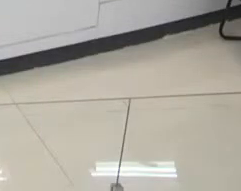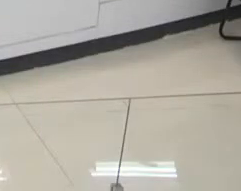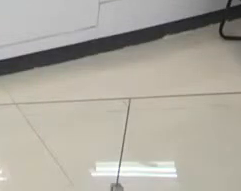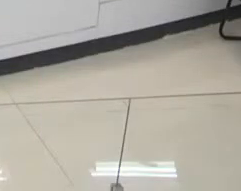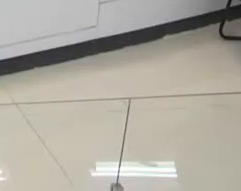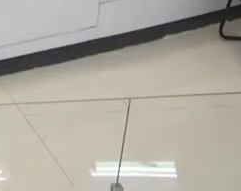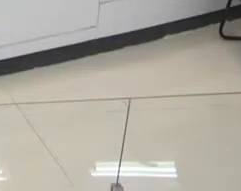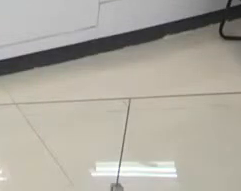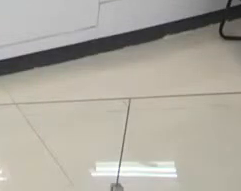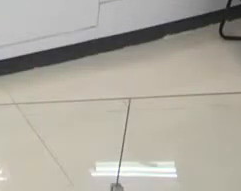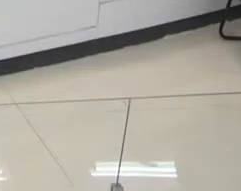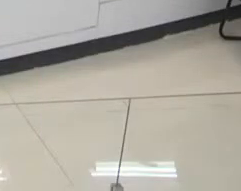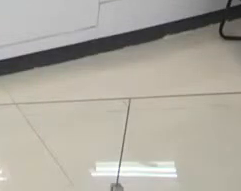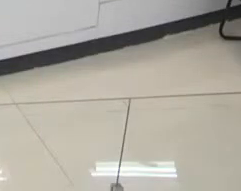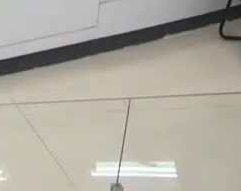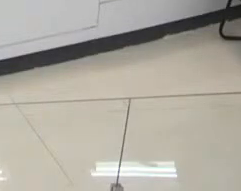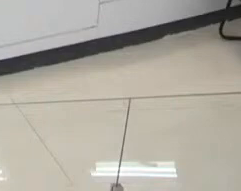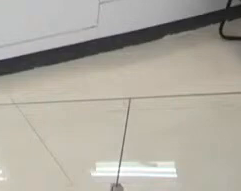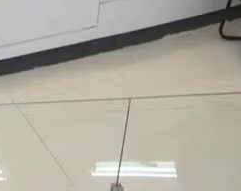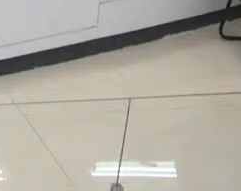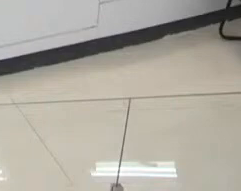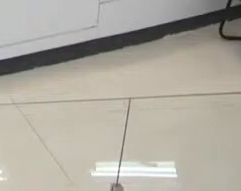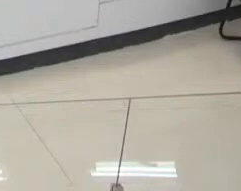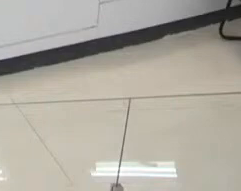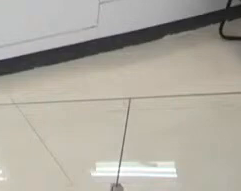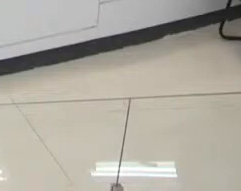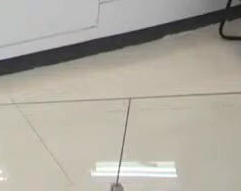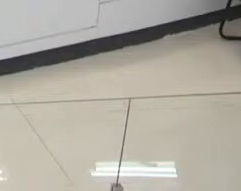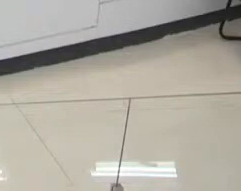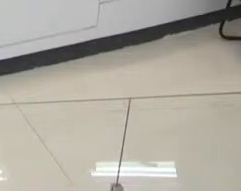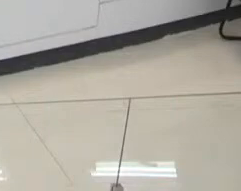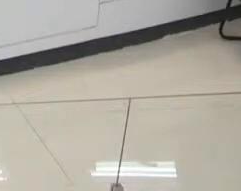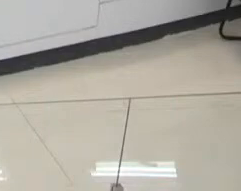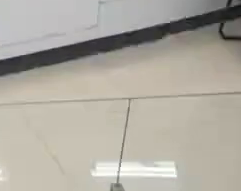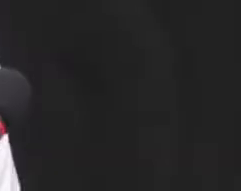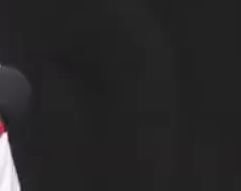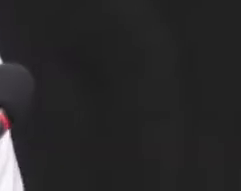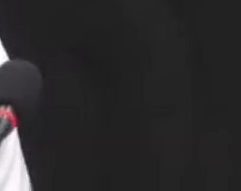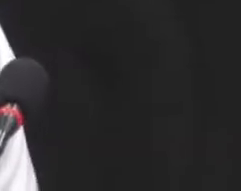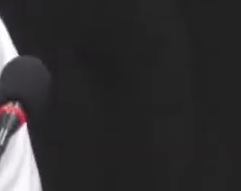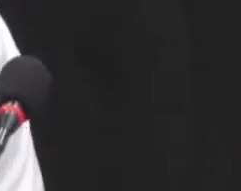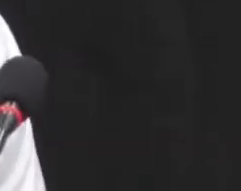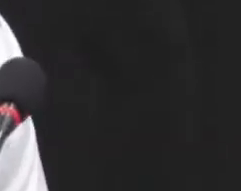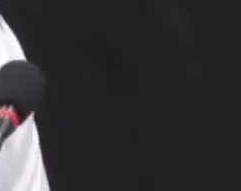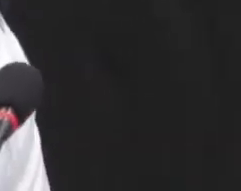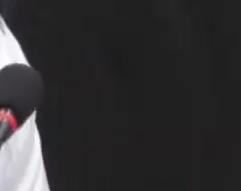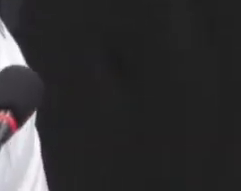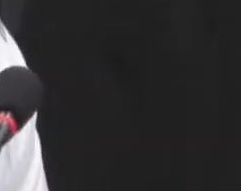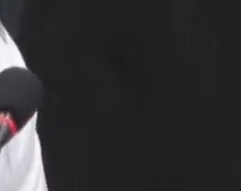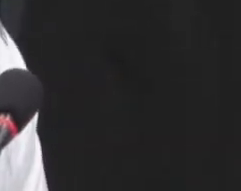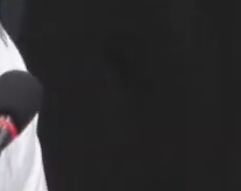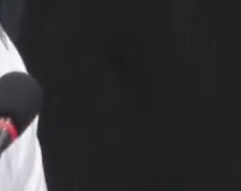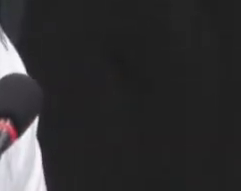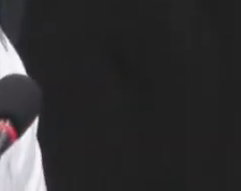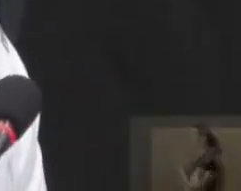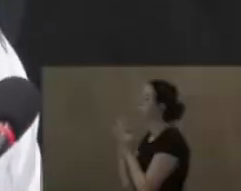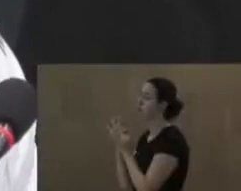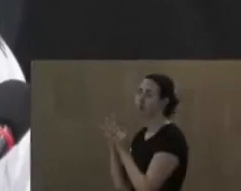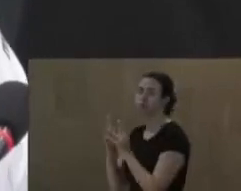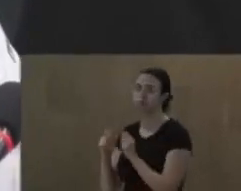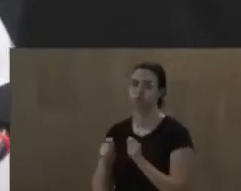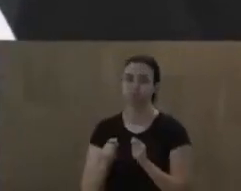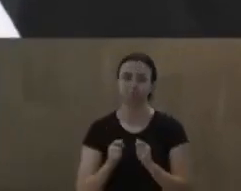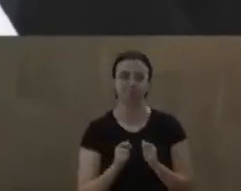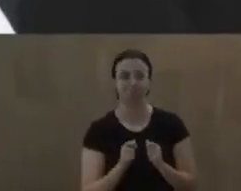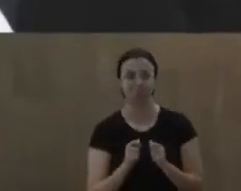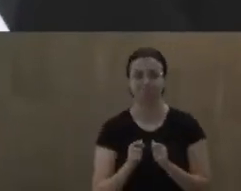Boa tarde, Periquito, vereador desta casa, na pessoa da secretária Juliana, cumprimento a todo o corpo técnico. É, eu estava